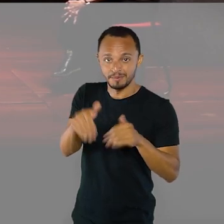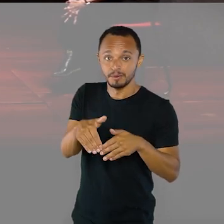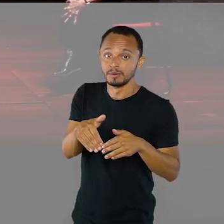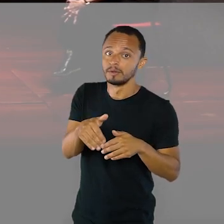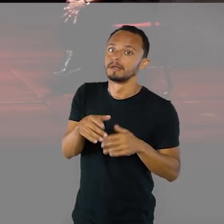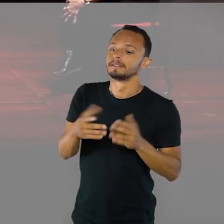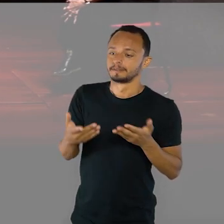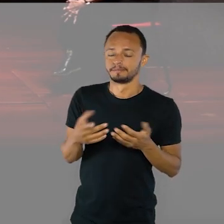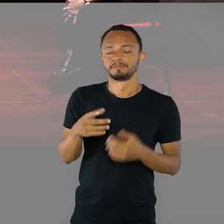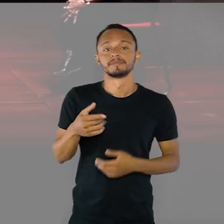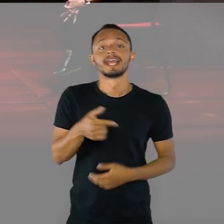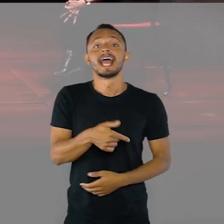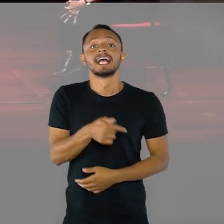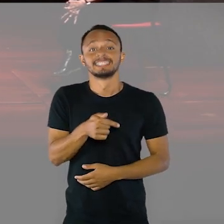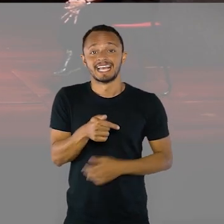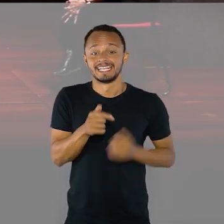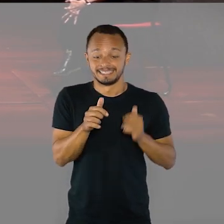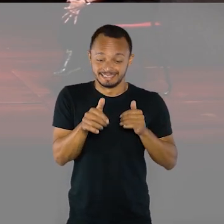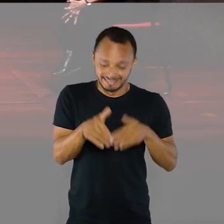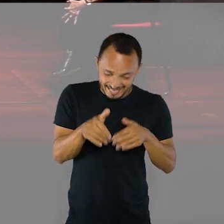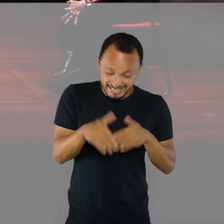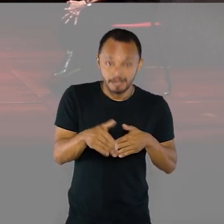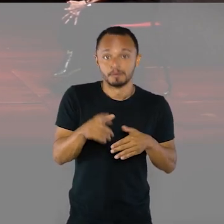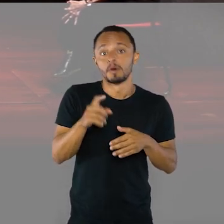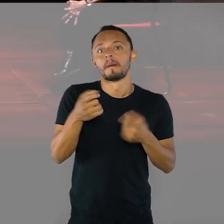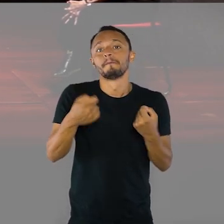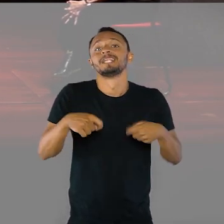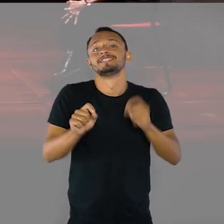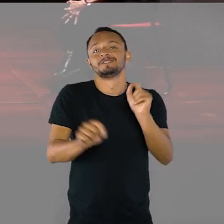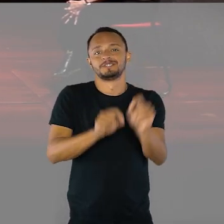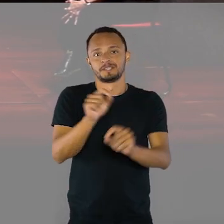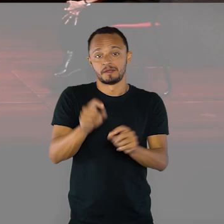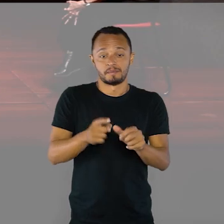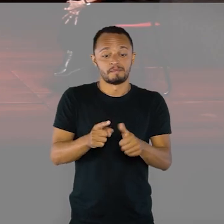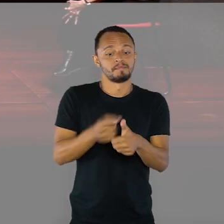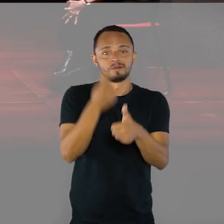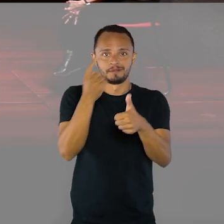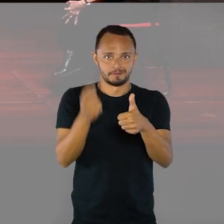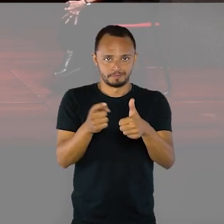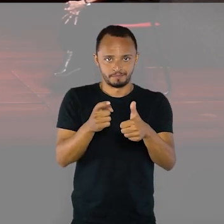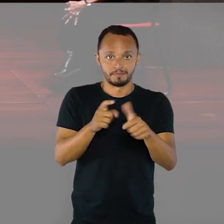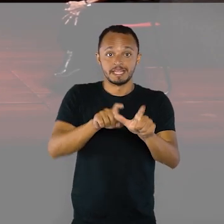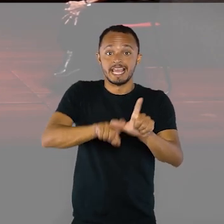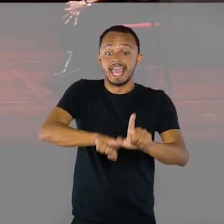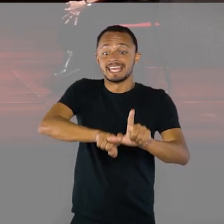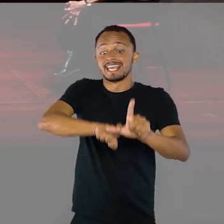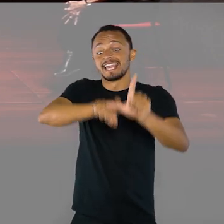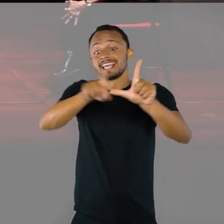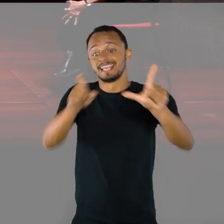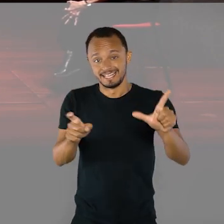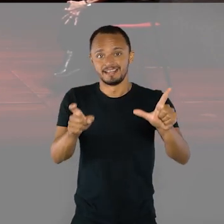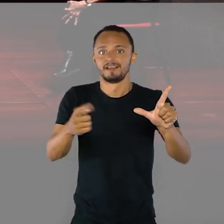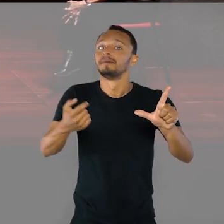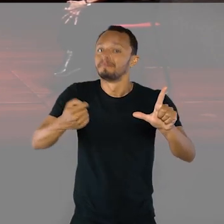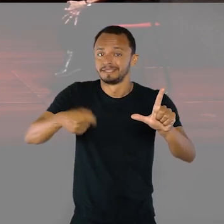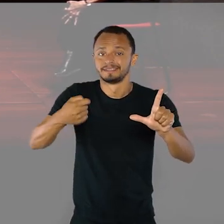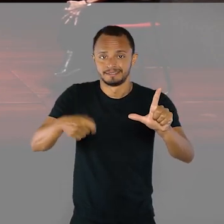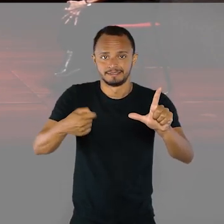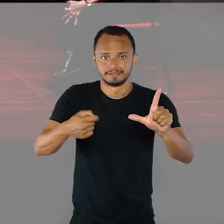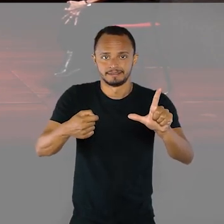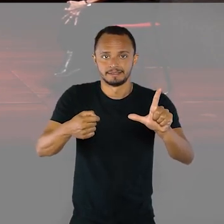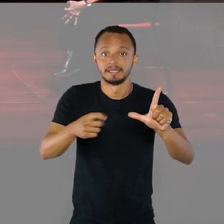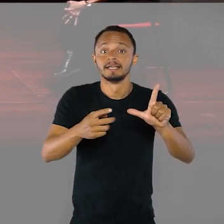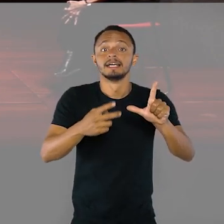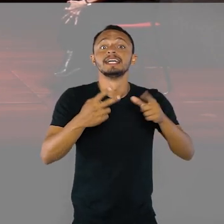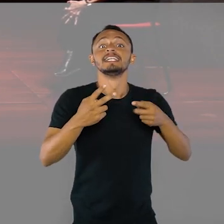de setembro, o que nós precisamos é ser independentes. Segundo, que muitas vezes uma nação se